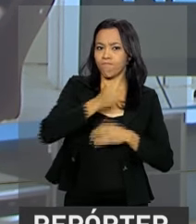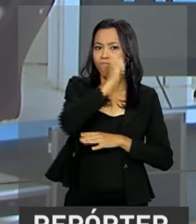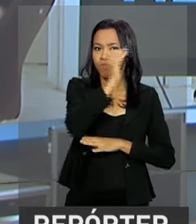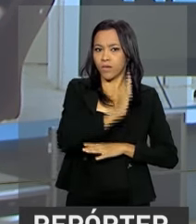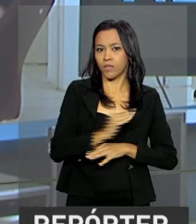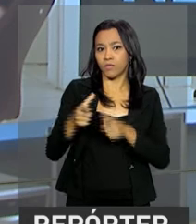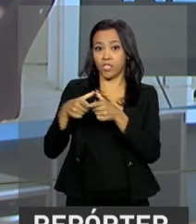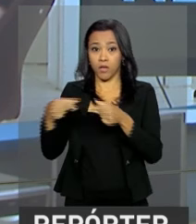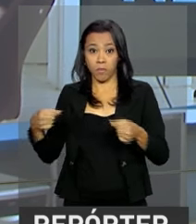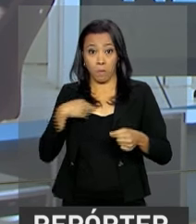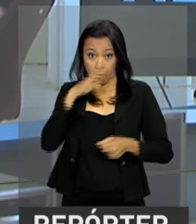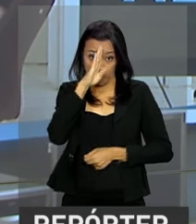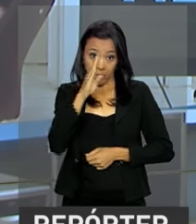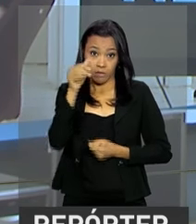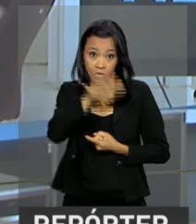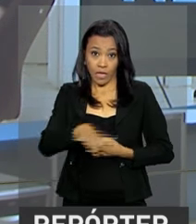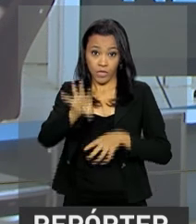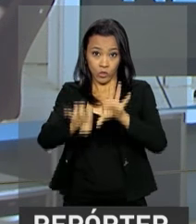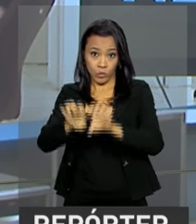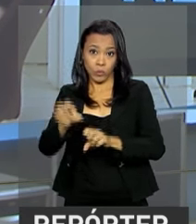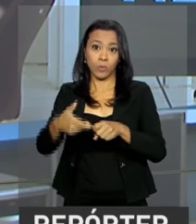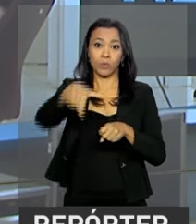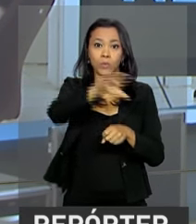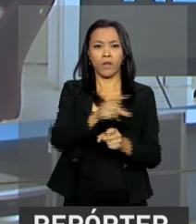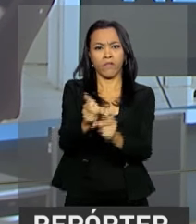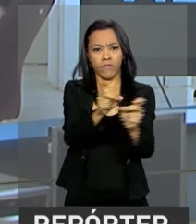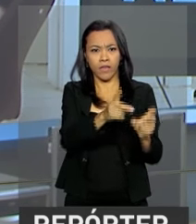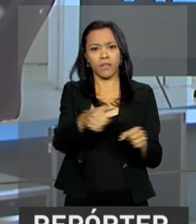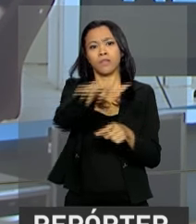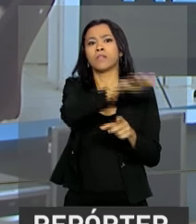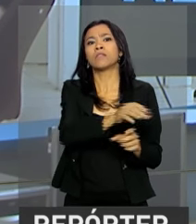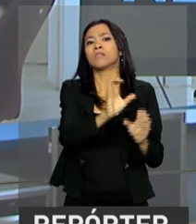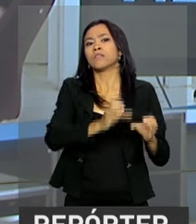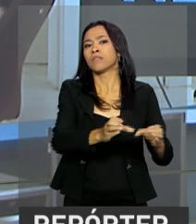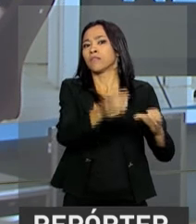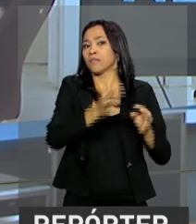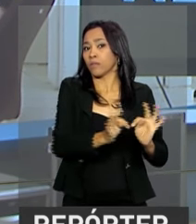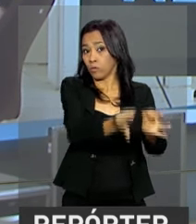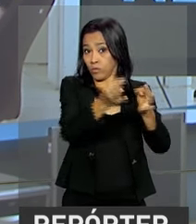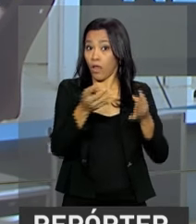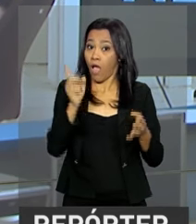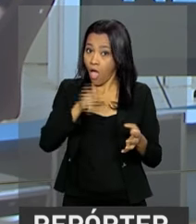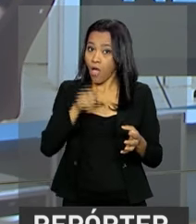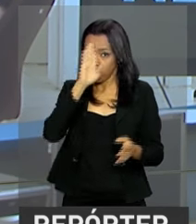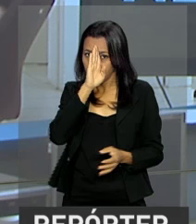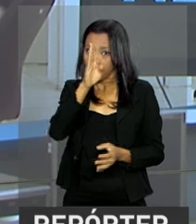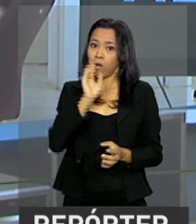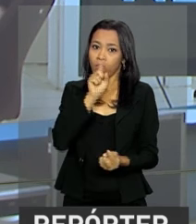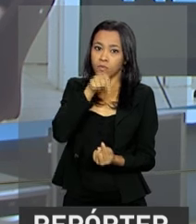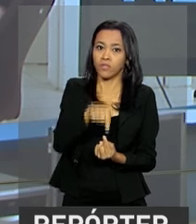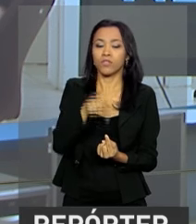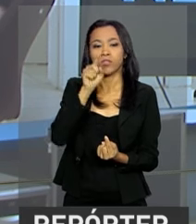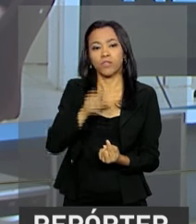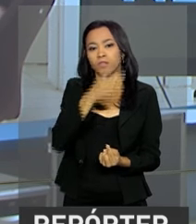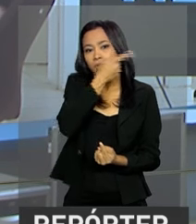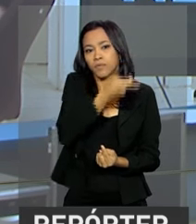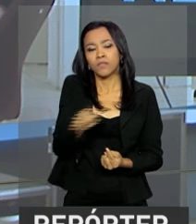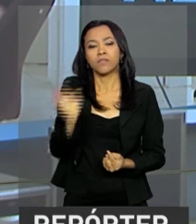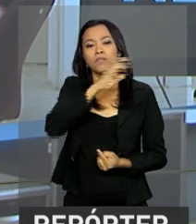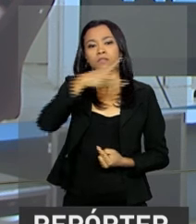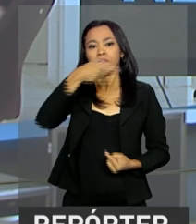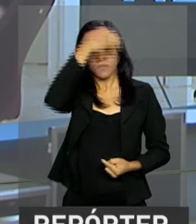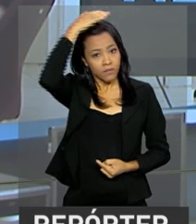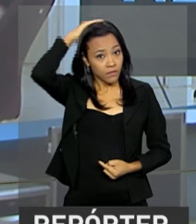principalmente nas áreas de infraestrutura comércio e ciência e tecnologia esse é o principal objetivo da visita que o presidente